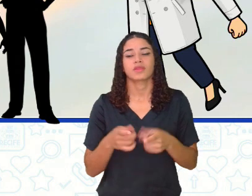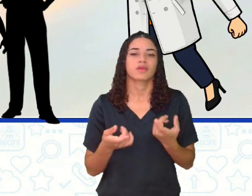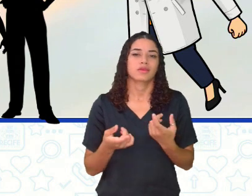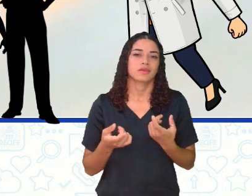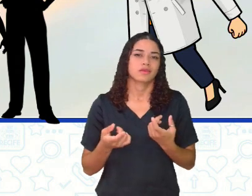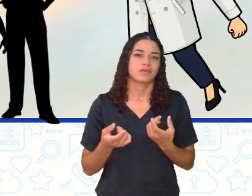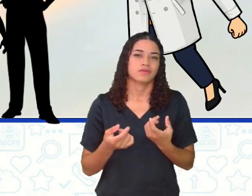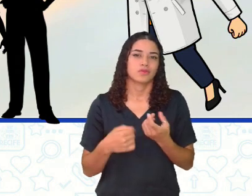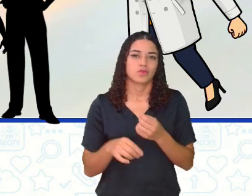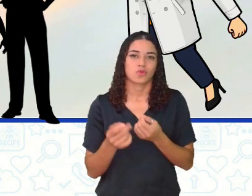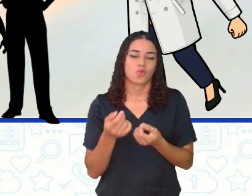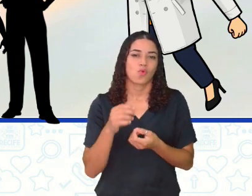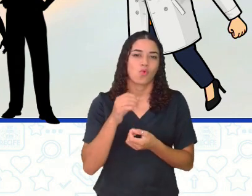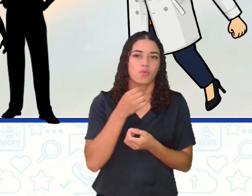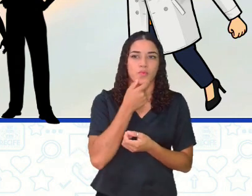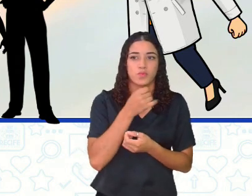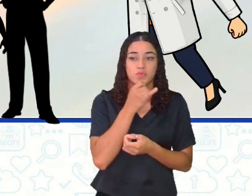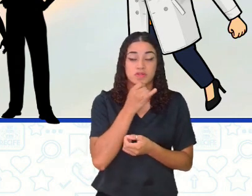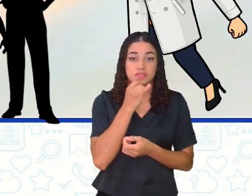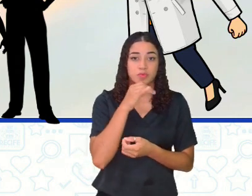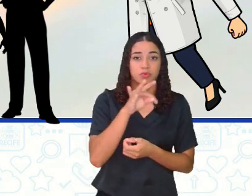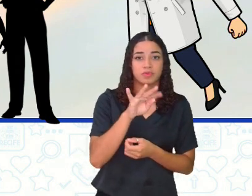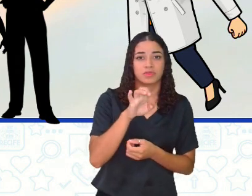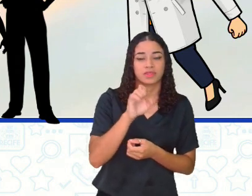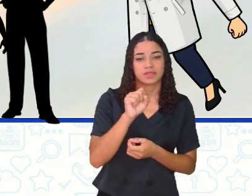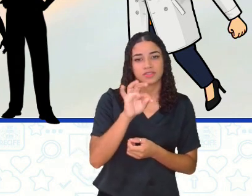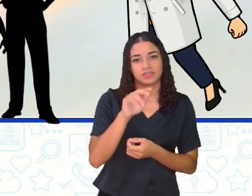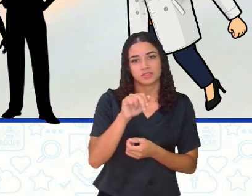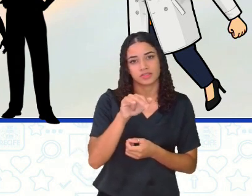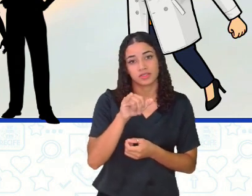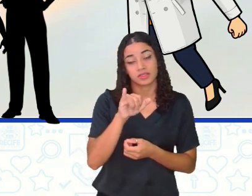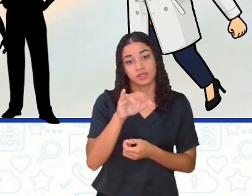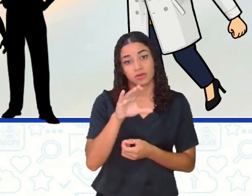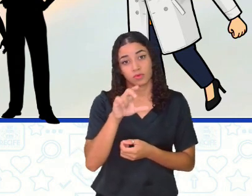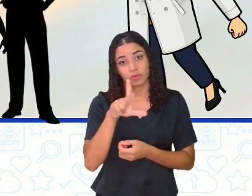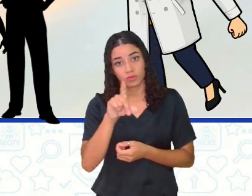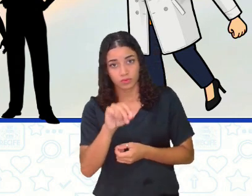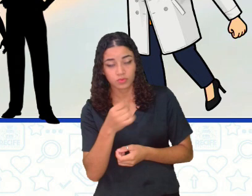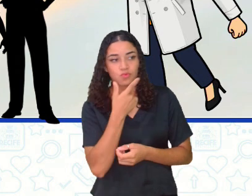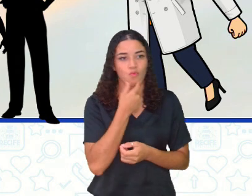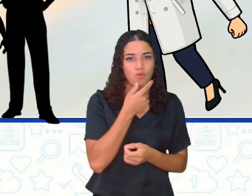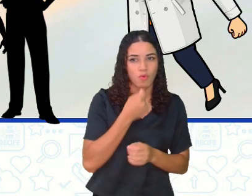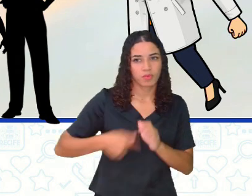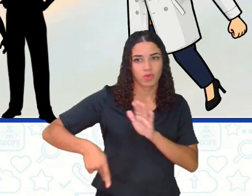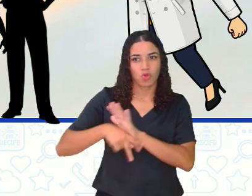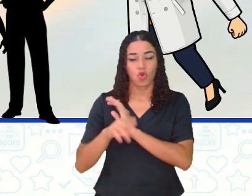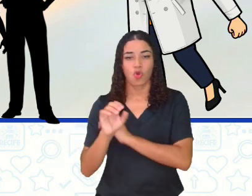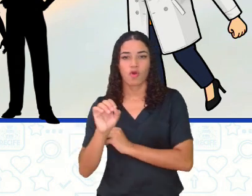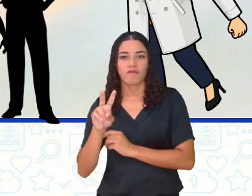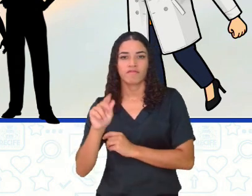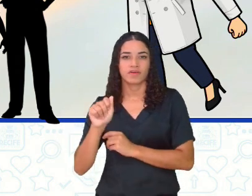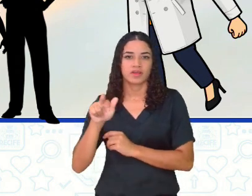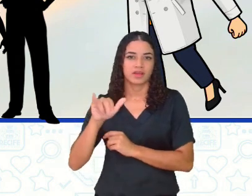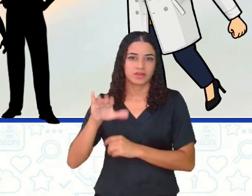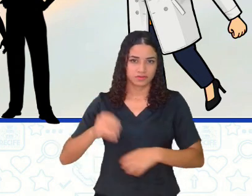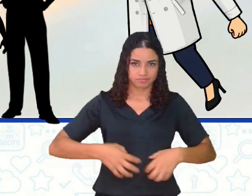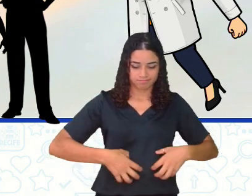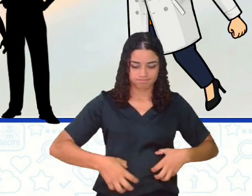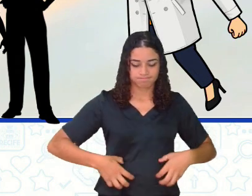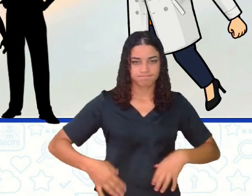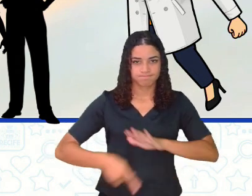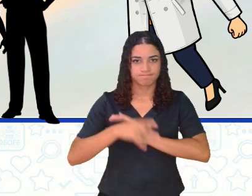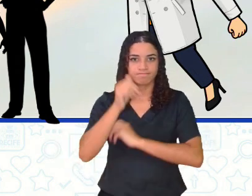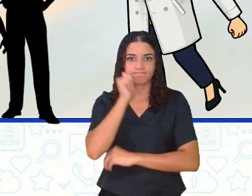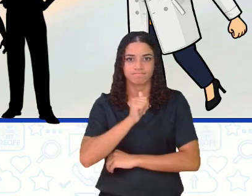testículos nos homens e ovários nas mulheres. Então aí a gente vê um quadro que mostra os órgãos que compõem o nosso sistema